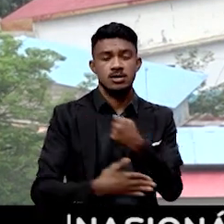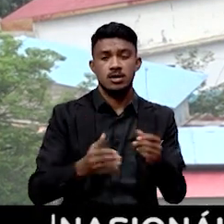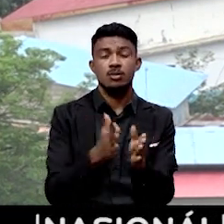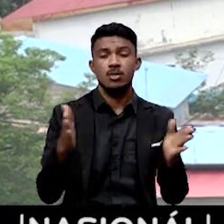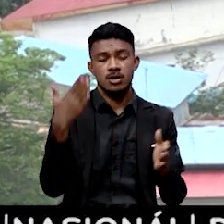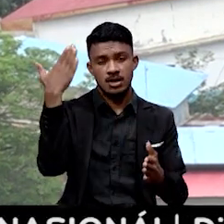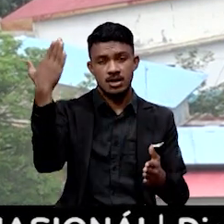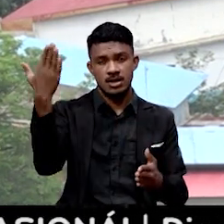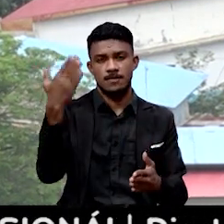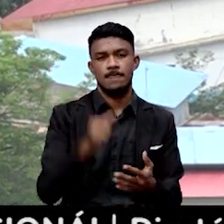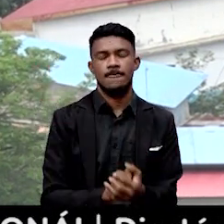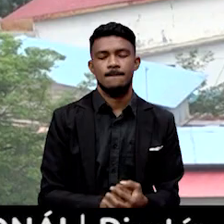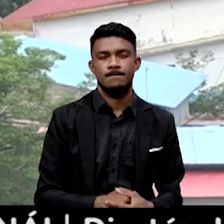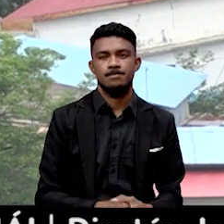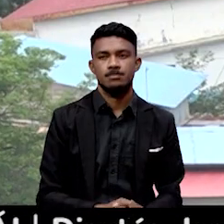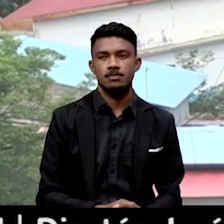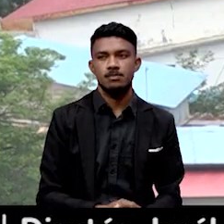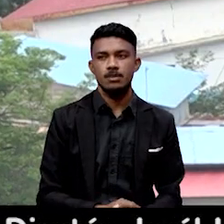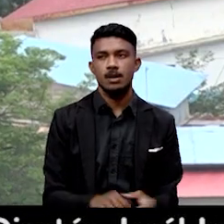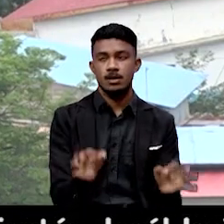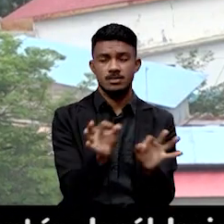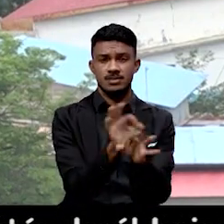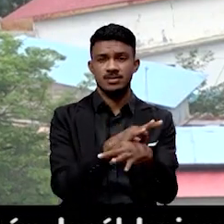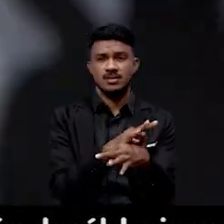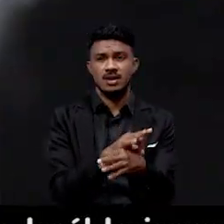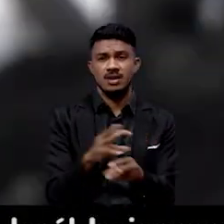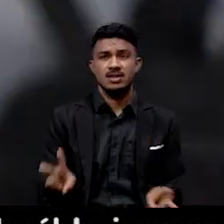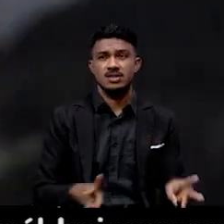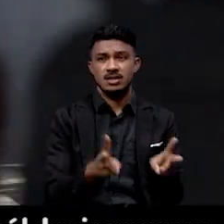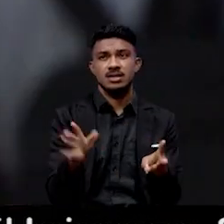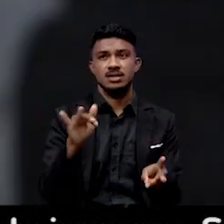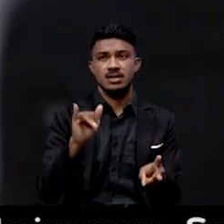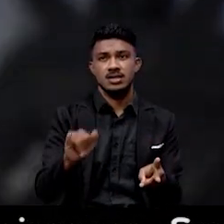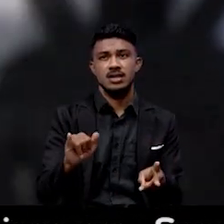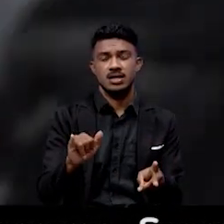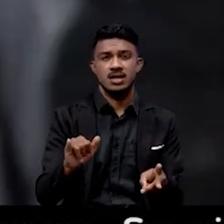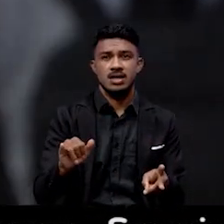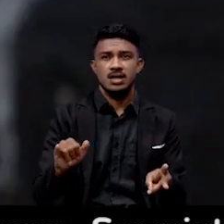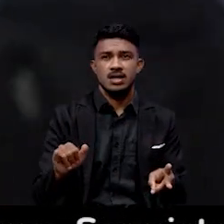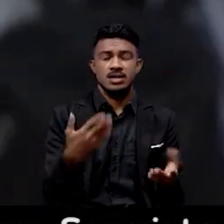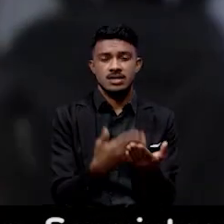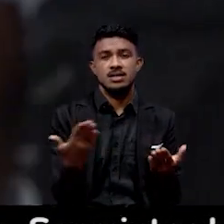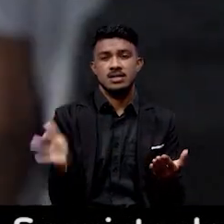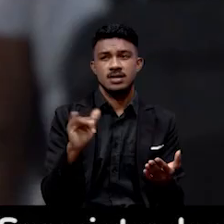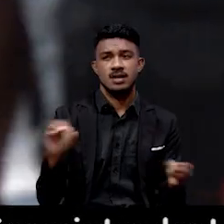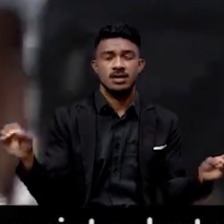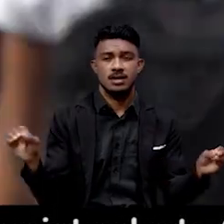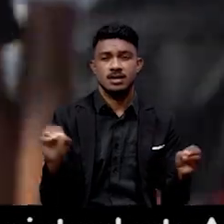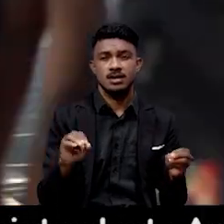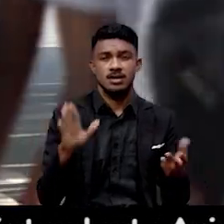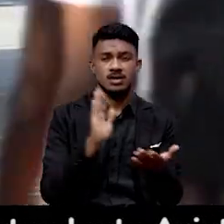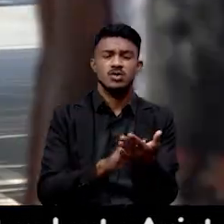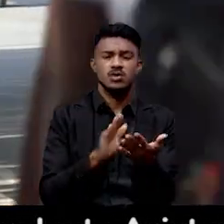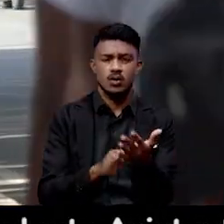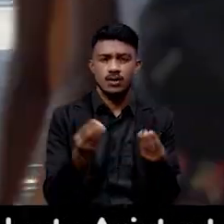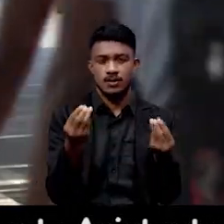na capital. Reabilitação das estradas é mal não mas lá servida, infraestrutura é mal nem lá servida. Escola oito